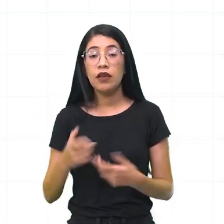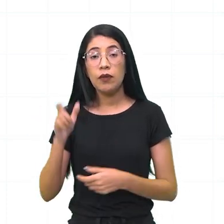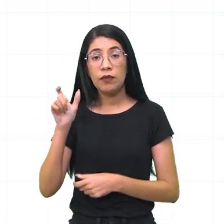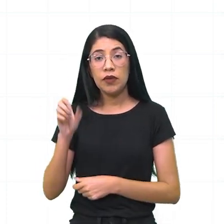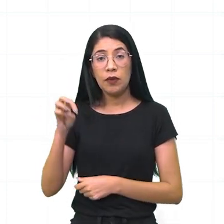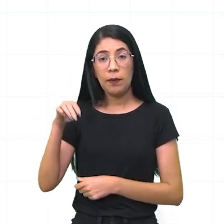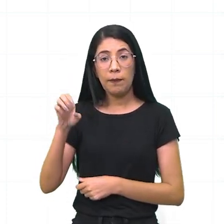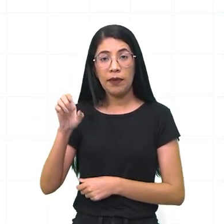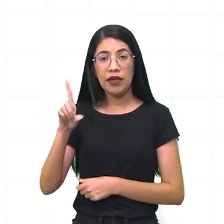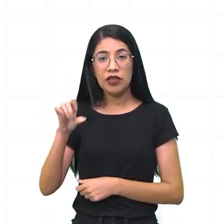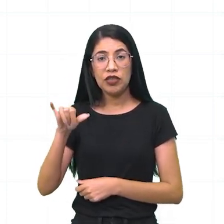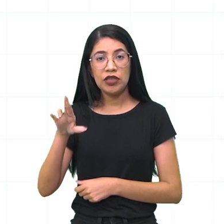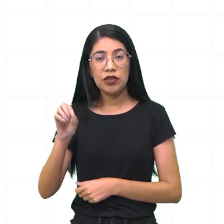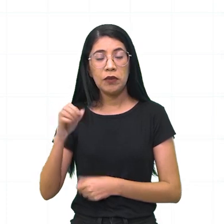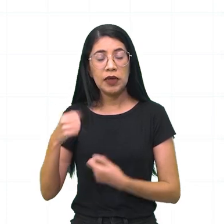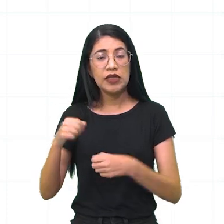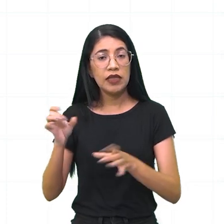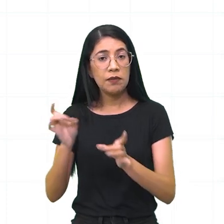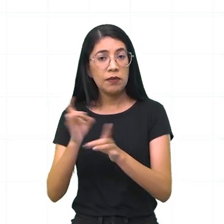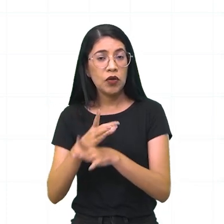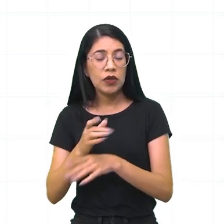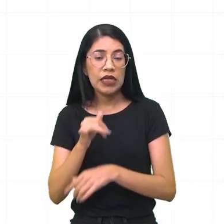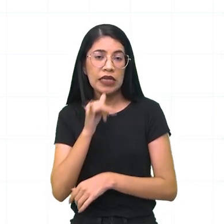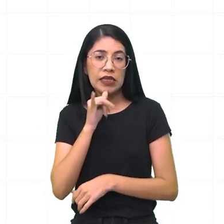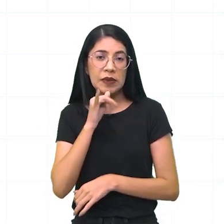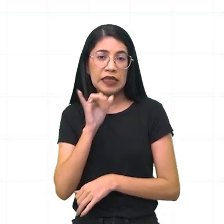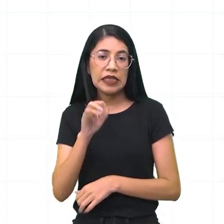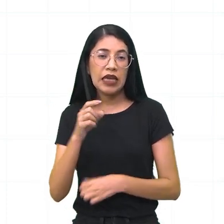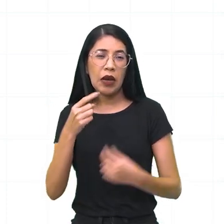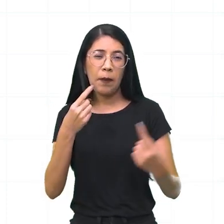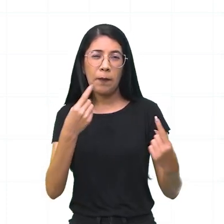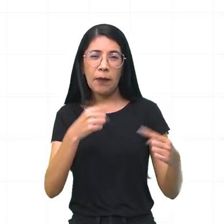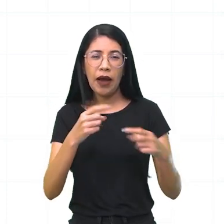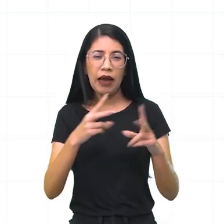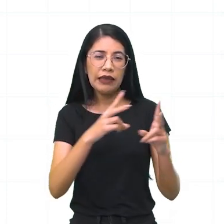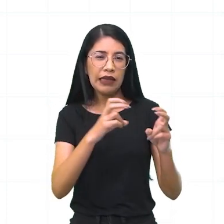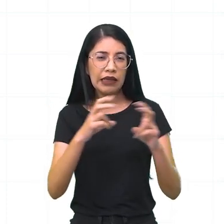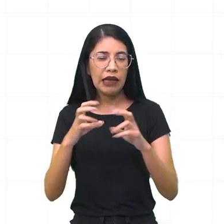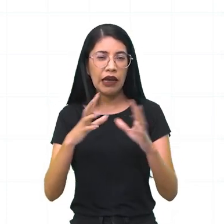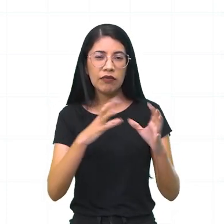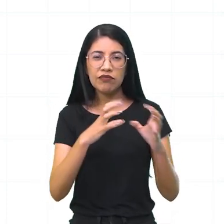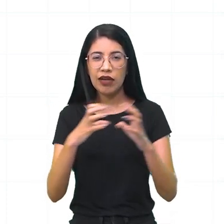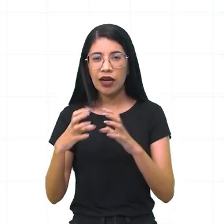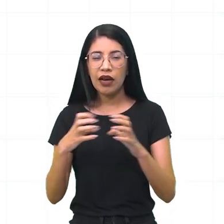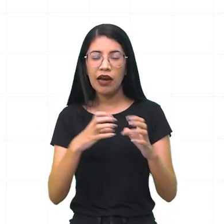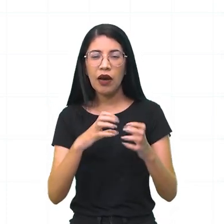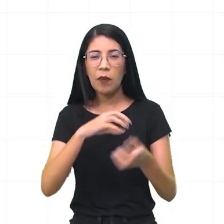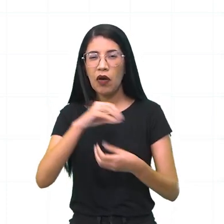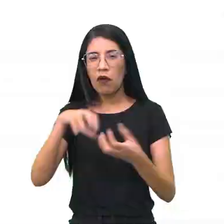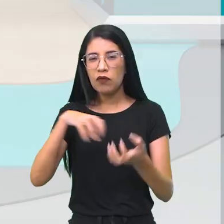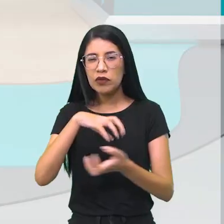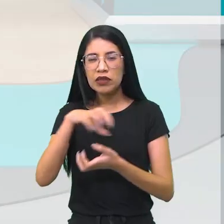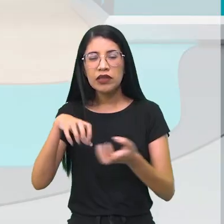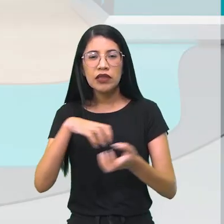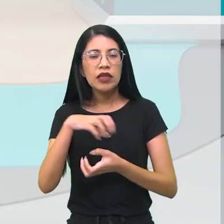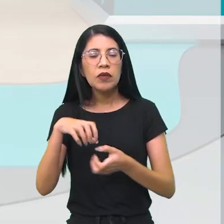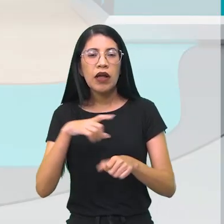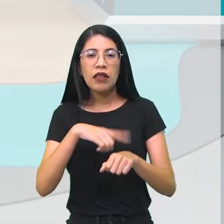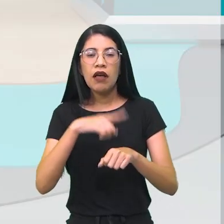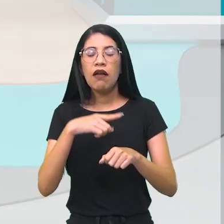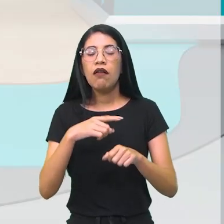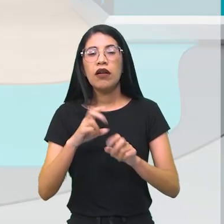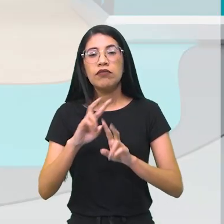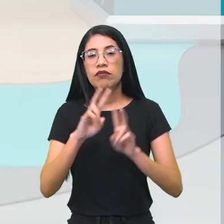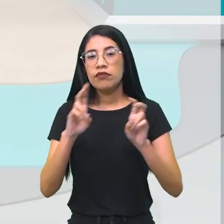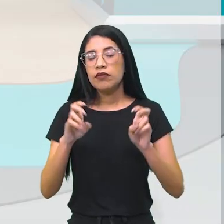que estar preparado a todo momento. De repente, surgiu uma discussão, né? Começou uma grande confusão ali, né, em